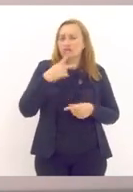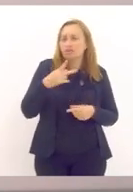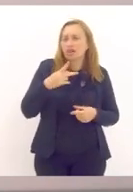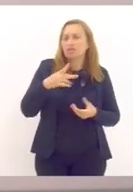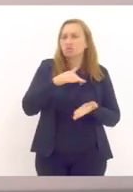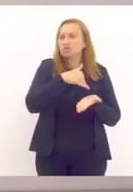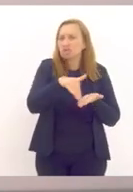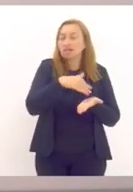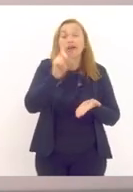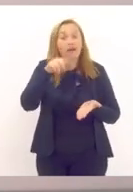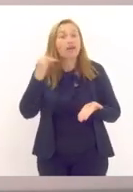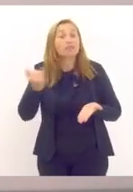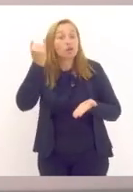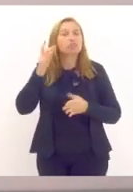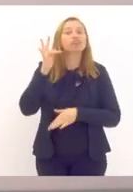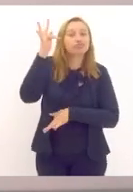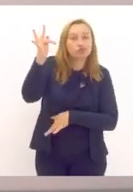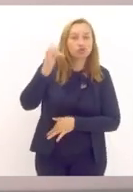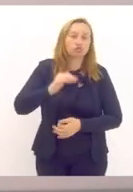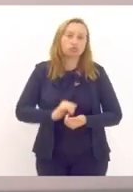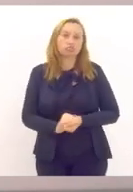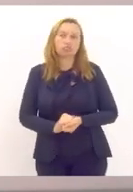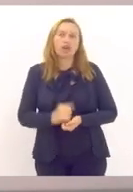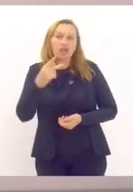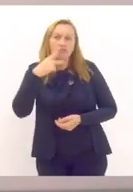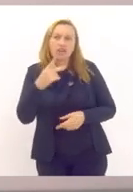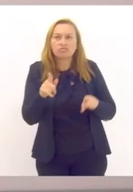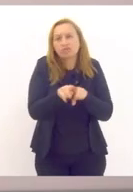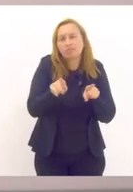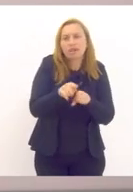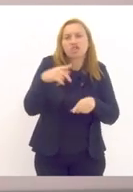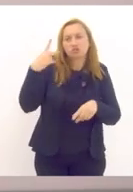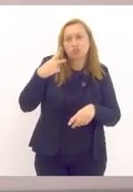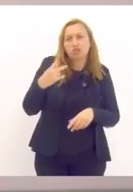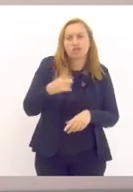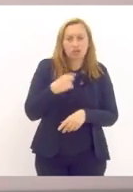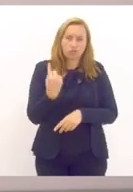especialmente importante do futuro. Porque a gente está falando também aí de política, e